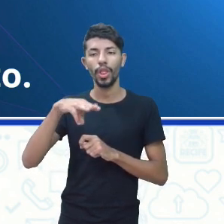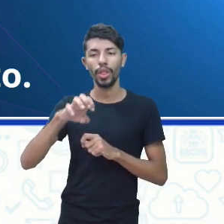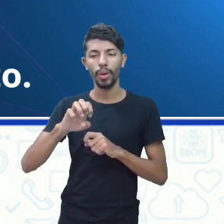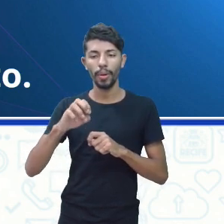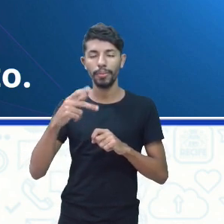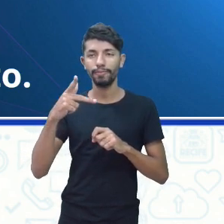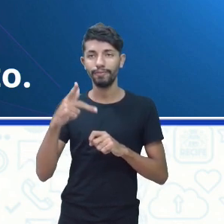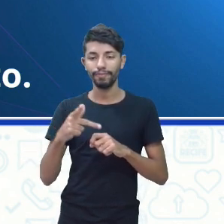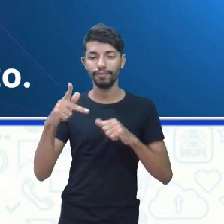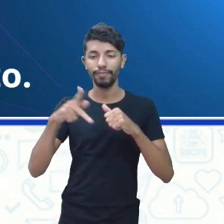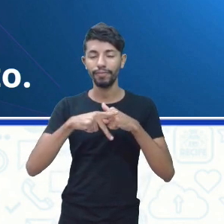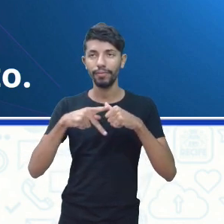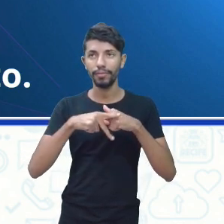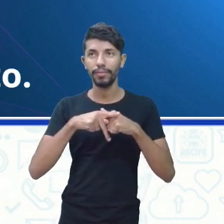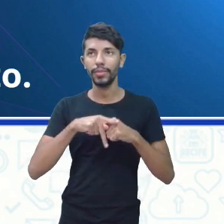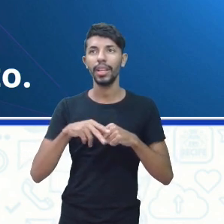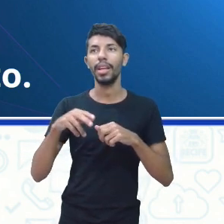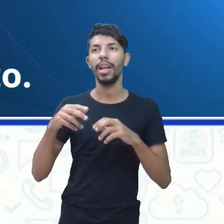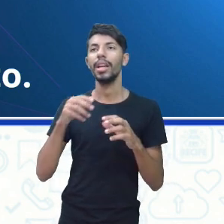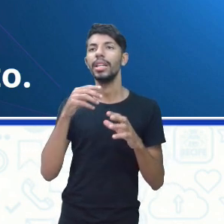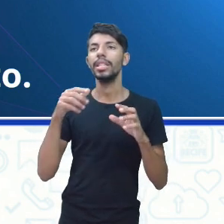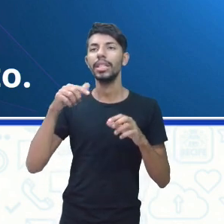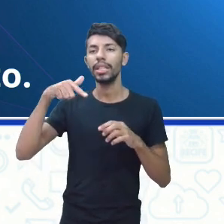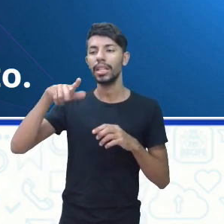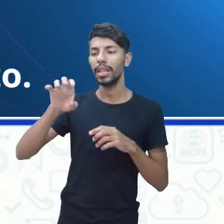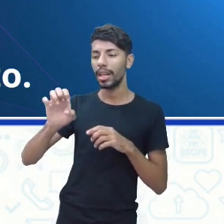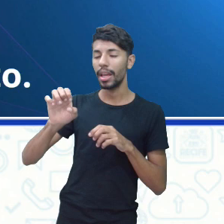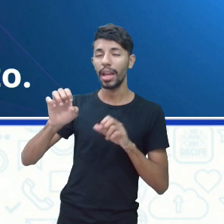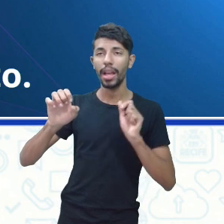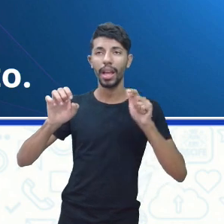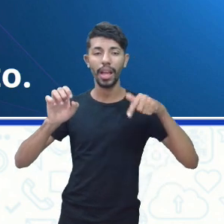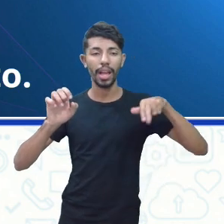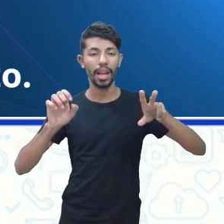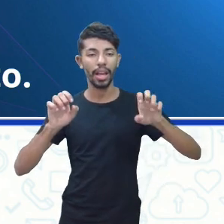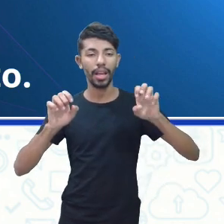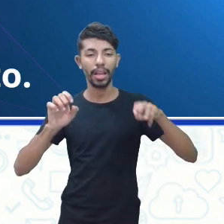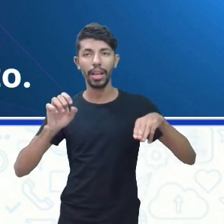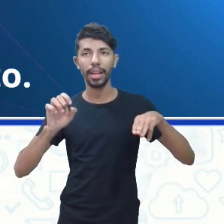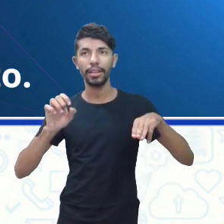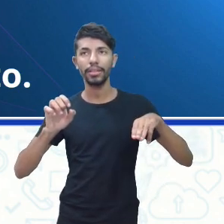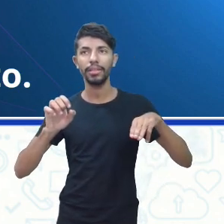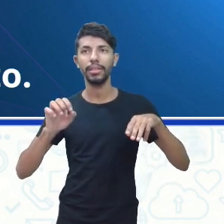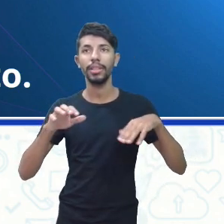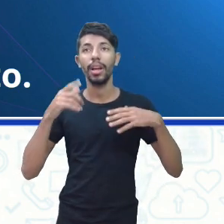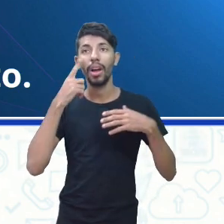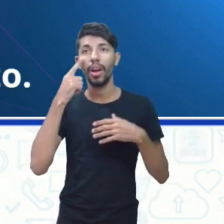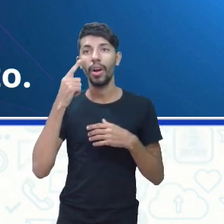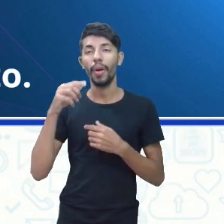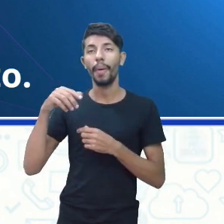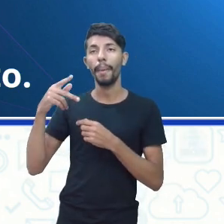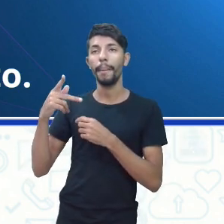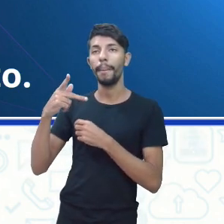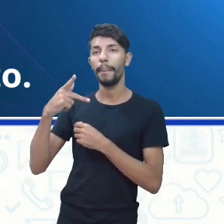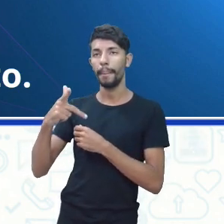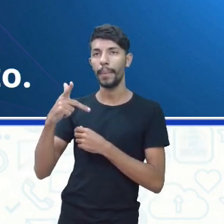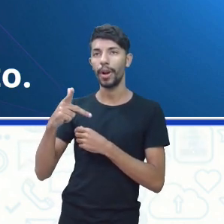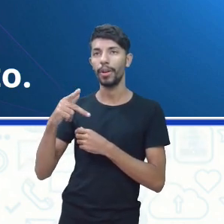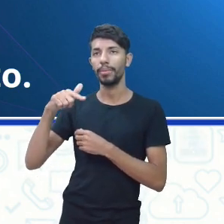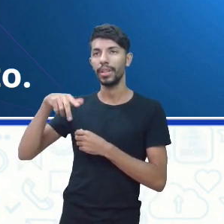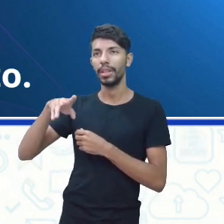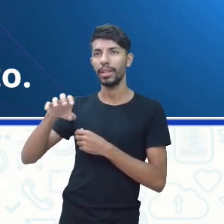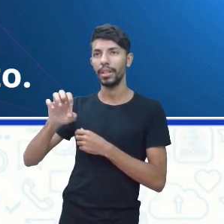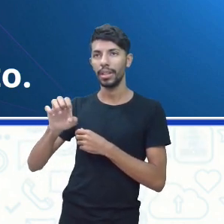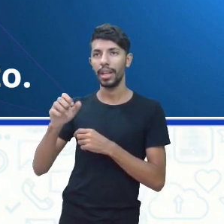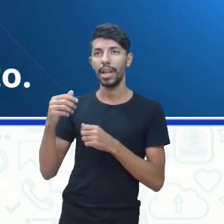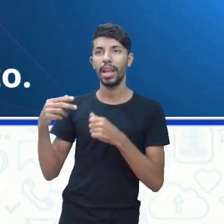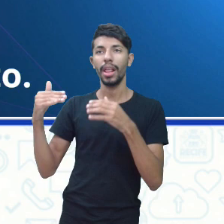que, o verbo concorda apenas com o seu antecedente. Vejam neste exemplo aqui. Fui eu que